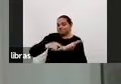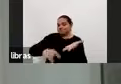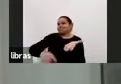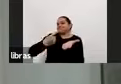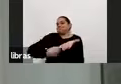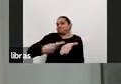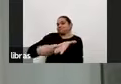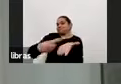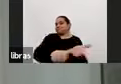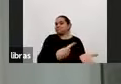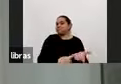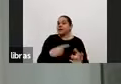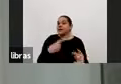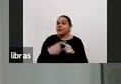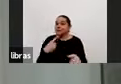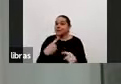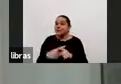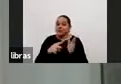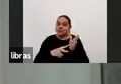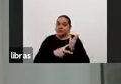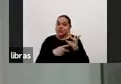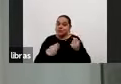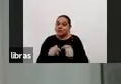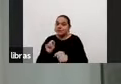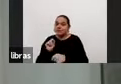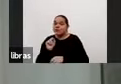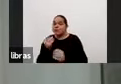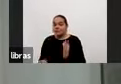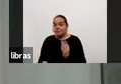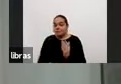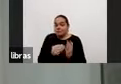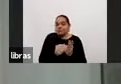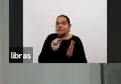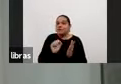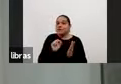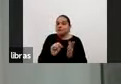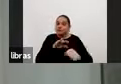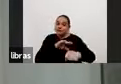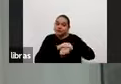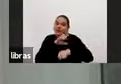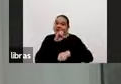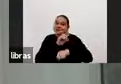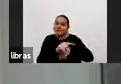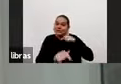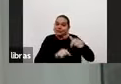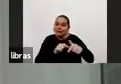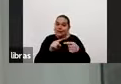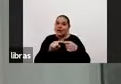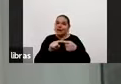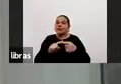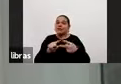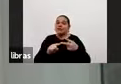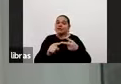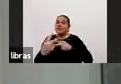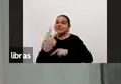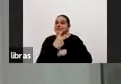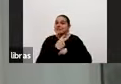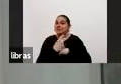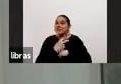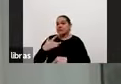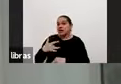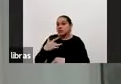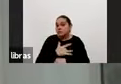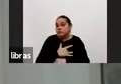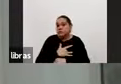fossem minimamente lidar com a proteção, com a garantia, com as questões que estão vinculadas aí à própria pandemia, além